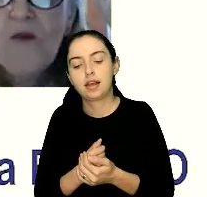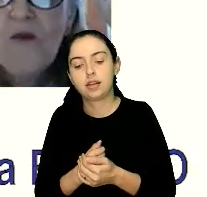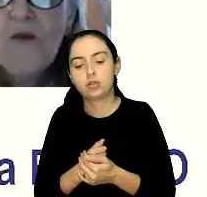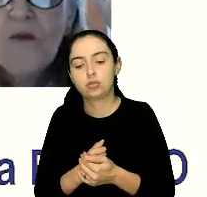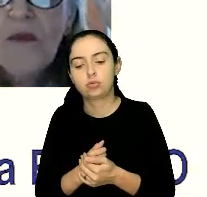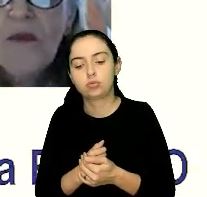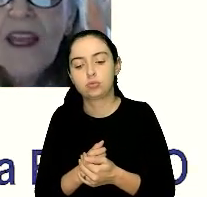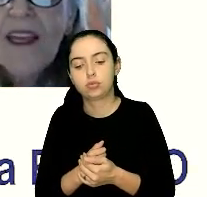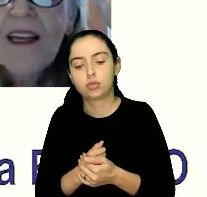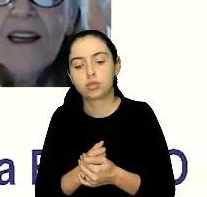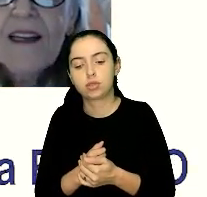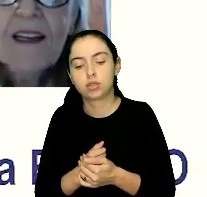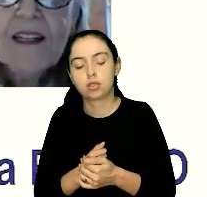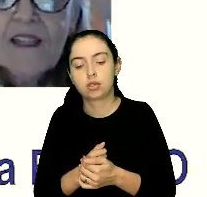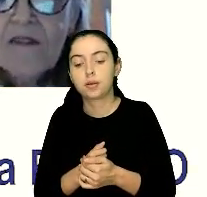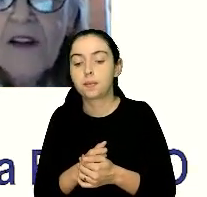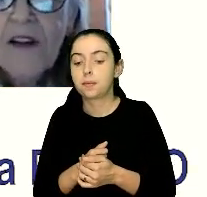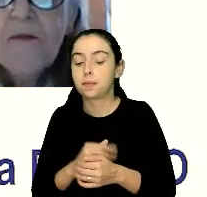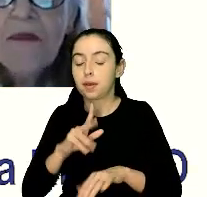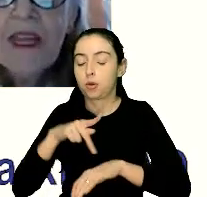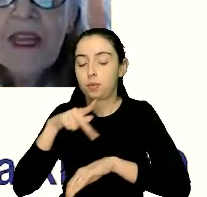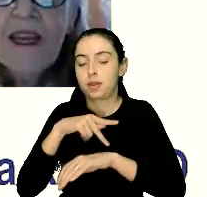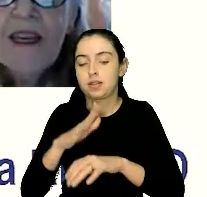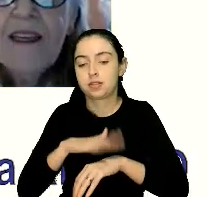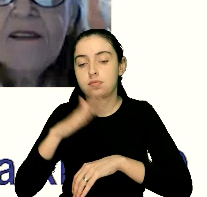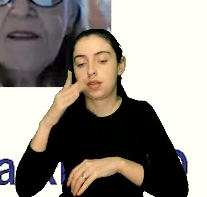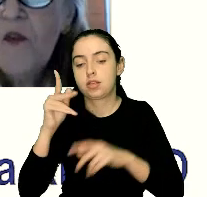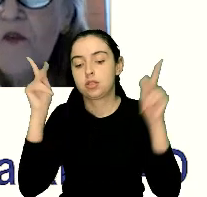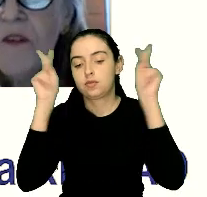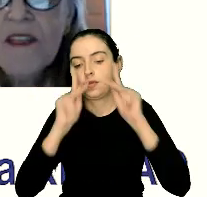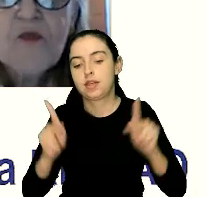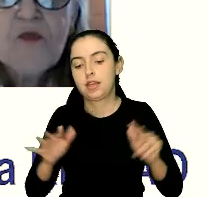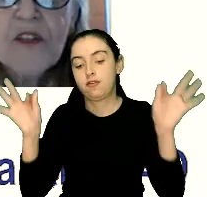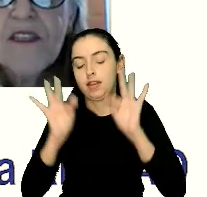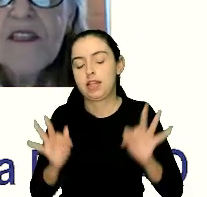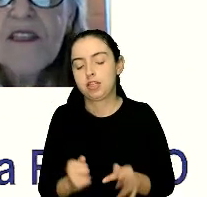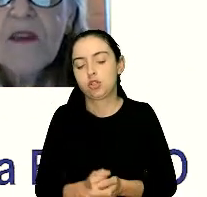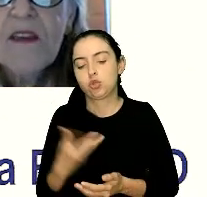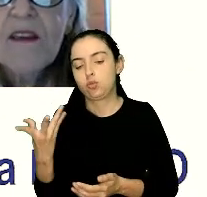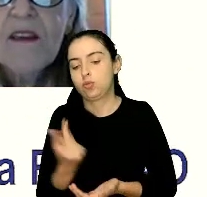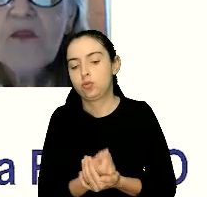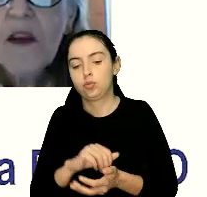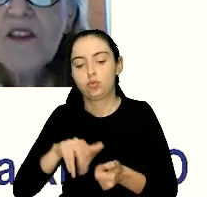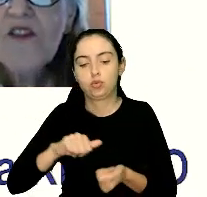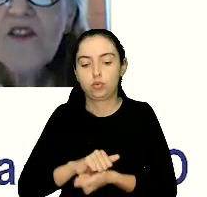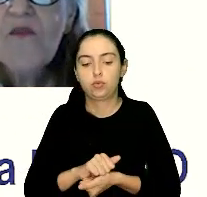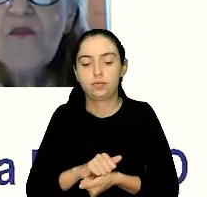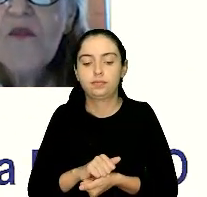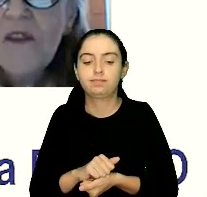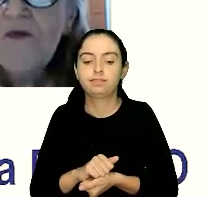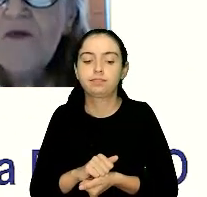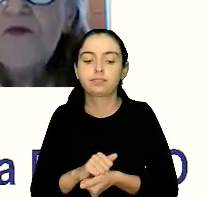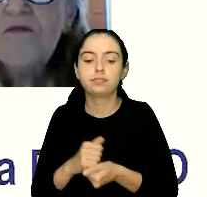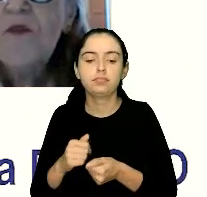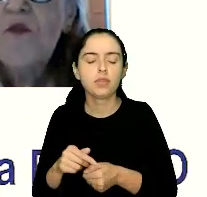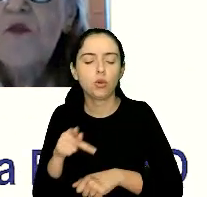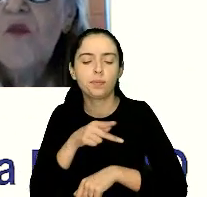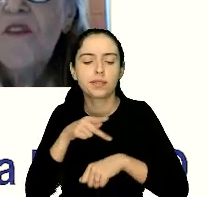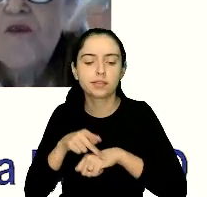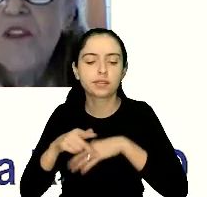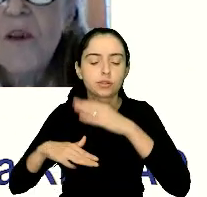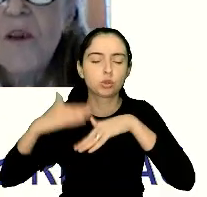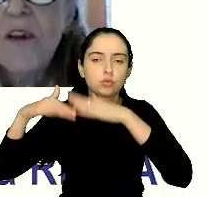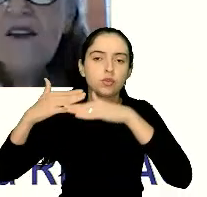mais feliz do mundo. E assim vai. E tem algumas questões aqui que os países desenvolvidos,